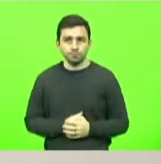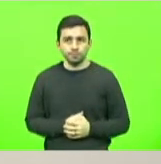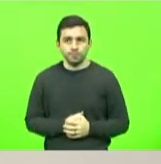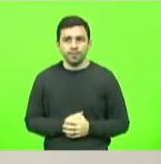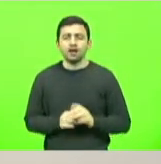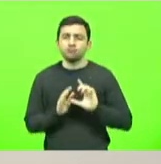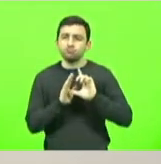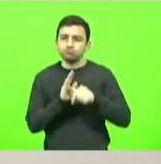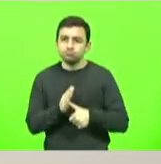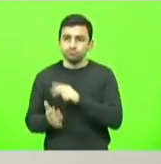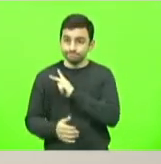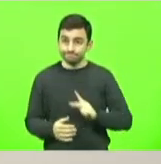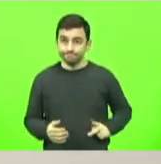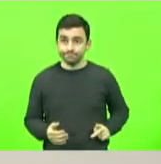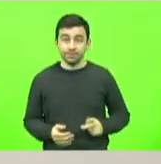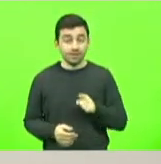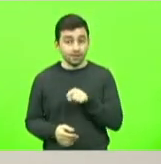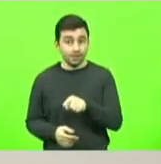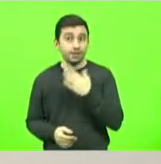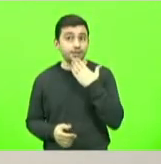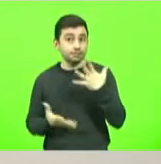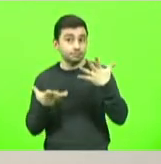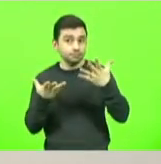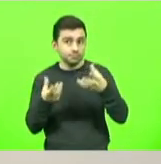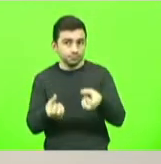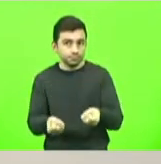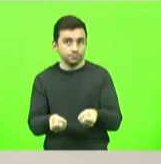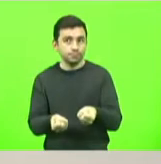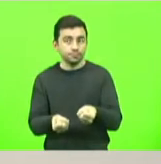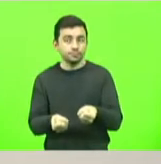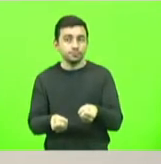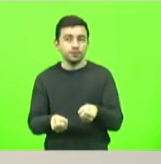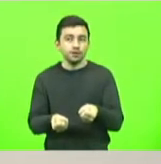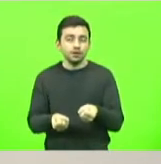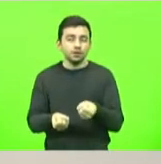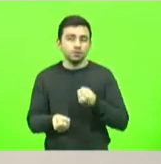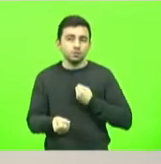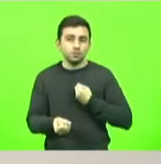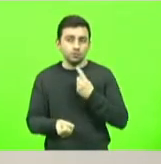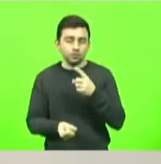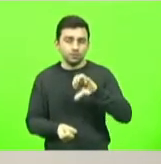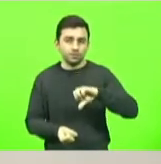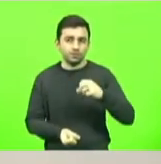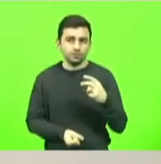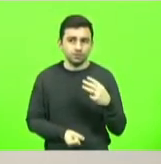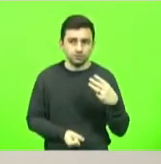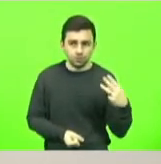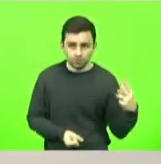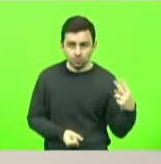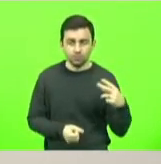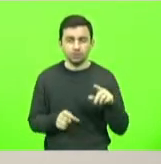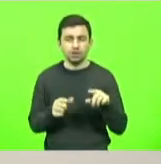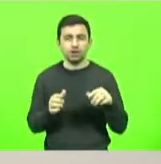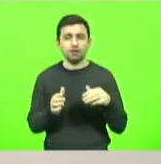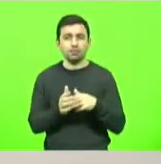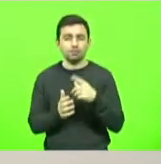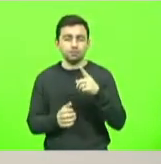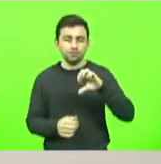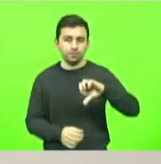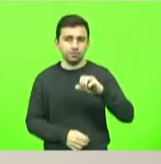sequência, o senhor presidente deferiu os requerimentos nº 1.932, 1.949 a 1